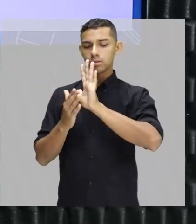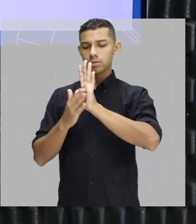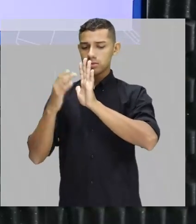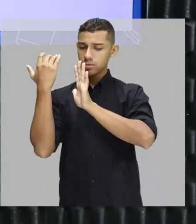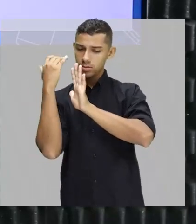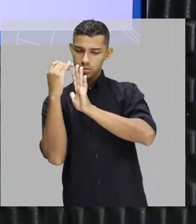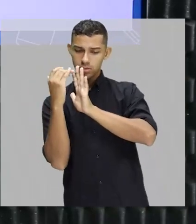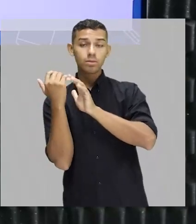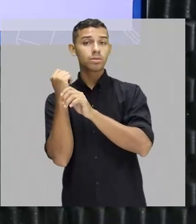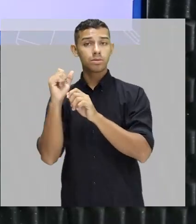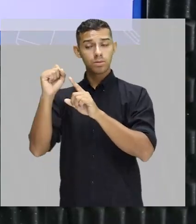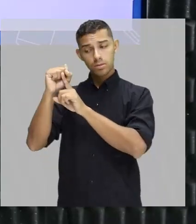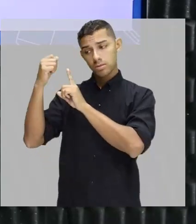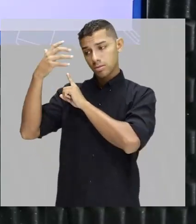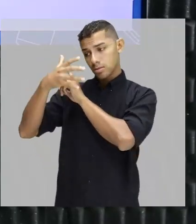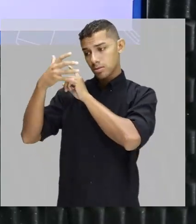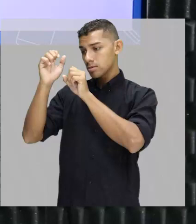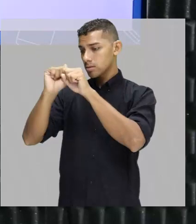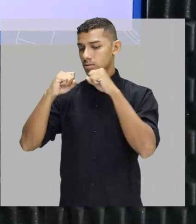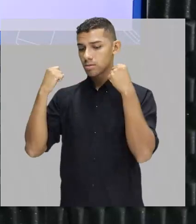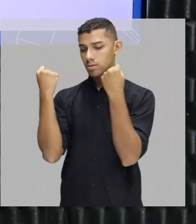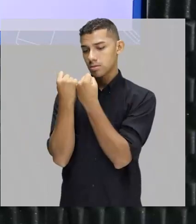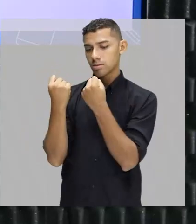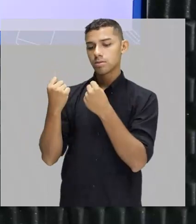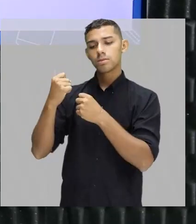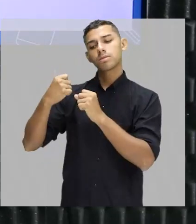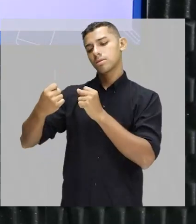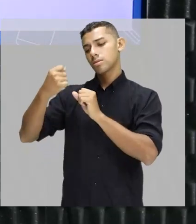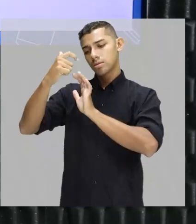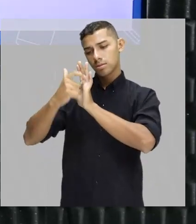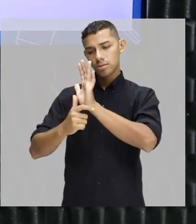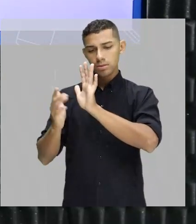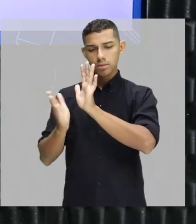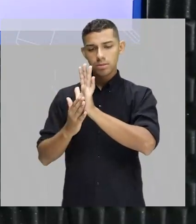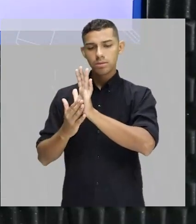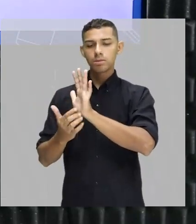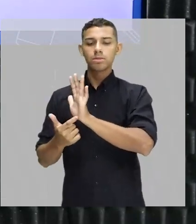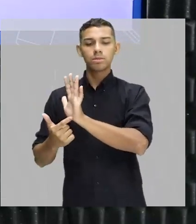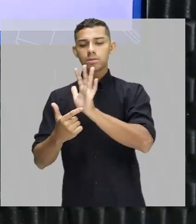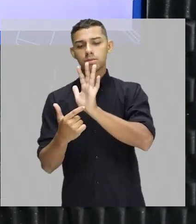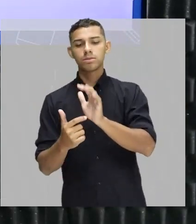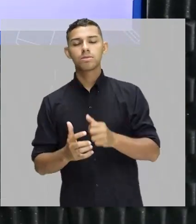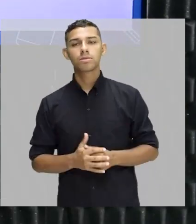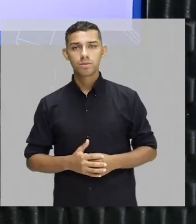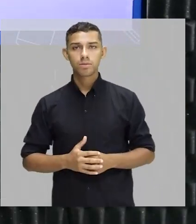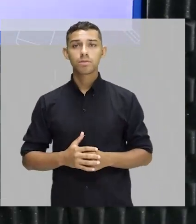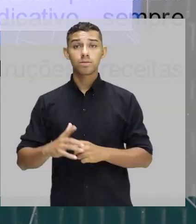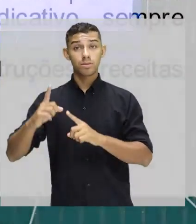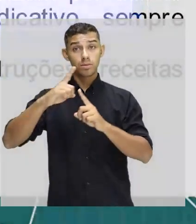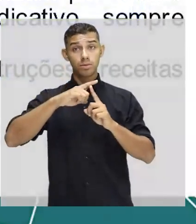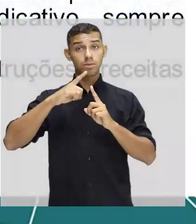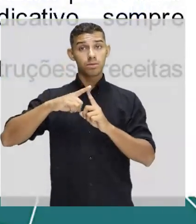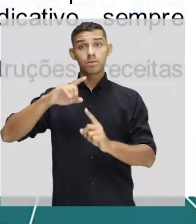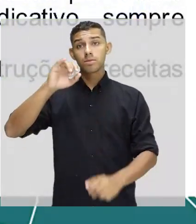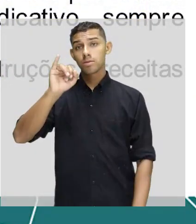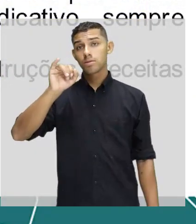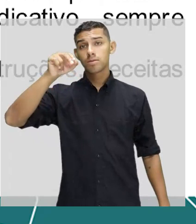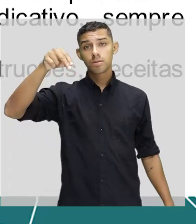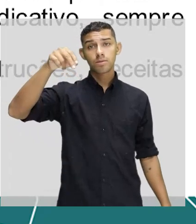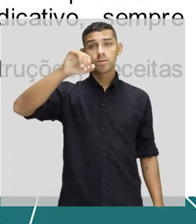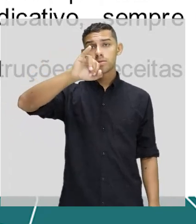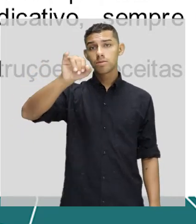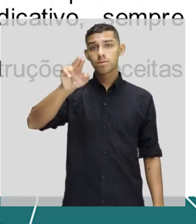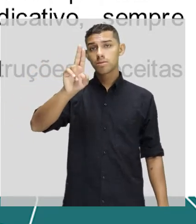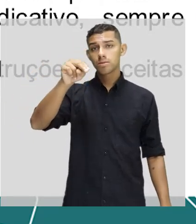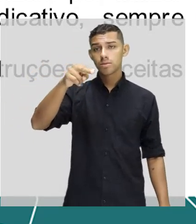seminário, entre outros. Então, essa é a tipologia expositiva. A tipologia injuntiva,